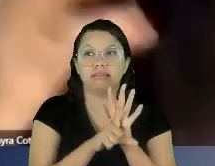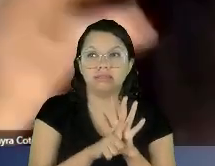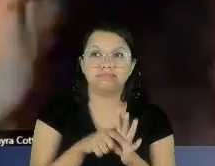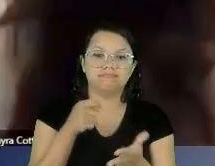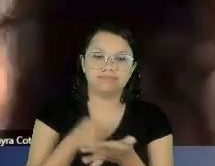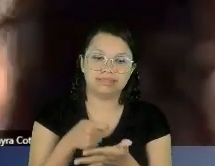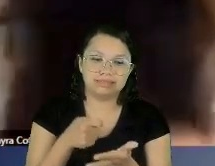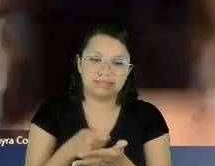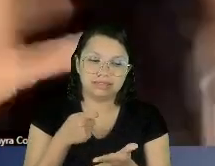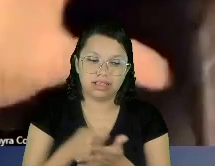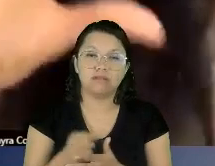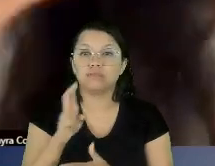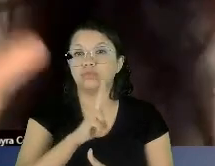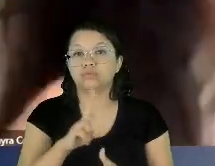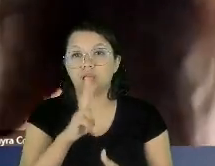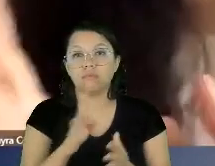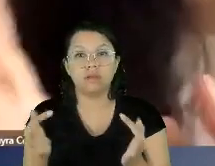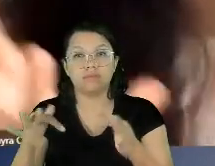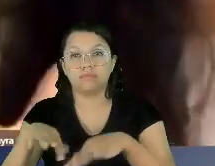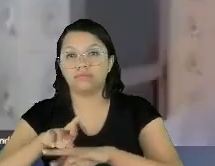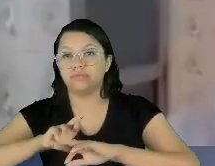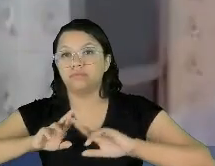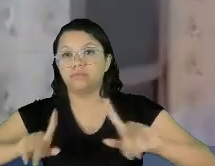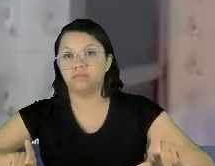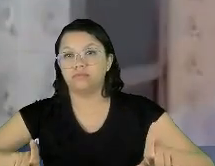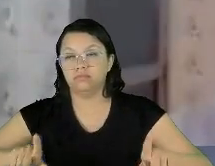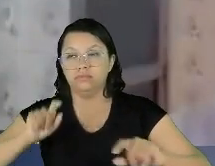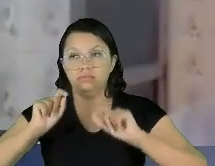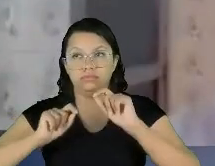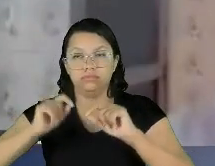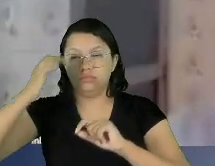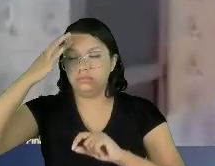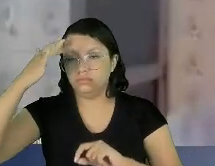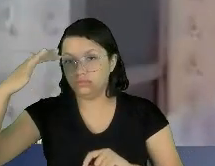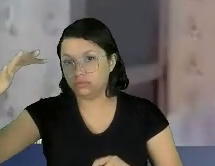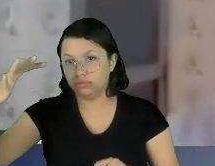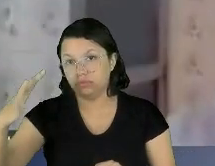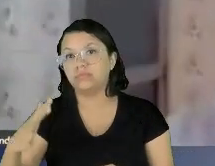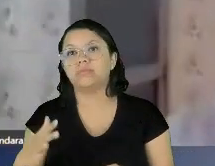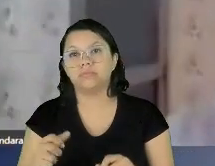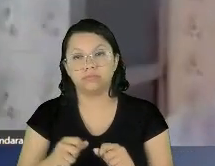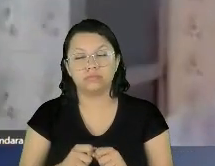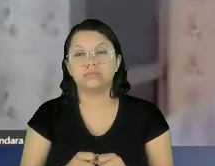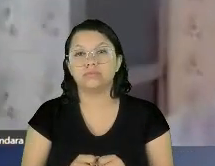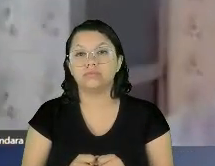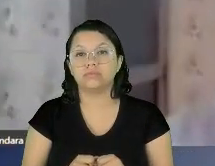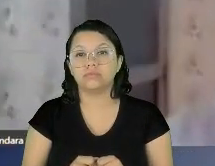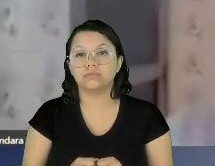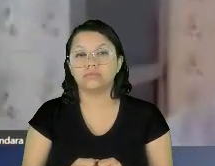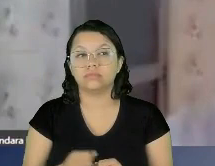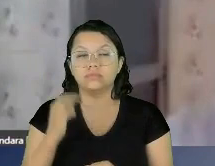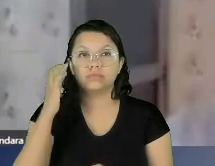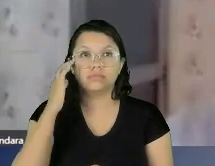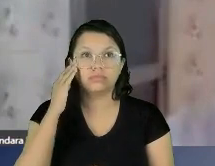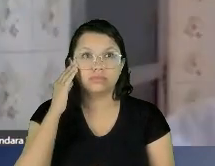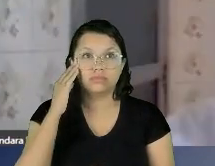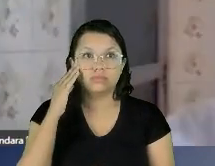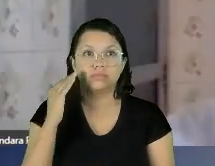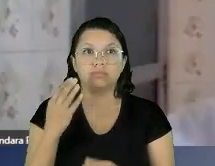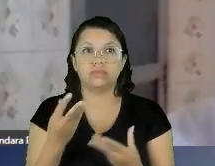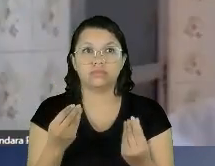que a legislação vai necessariamente ser utilizada para um fim diverso pelo que foi pensado. Eu compartilho